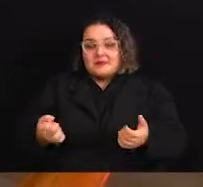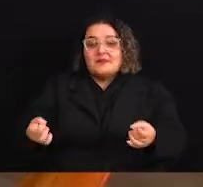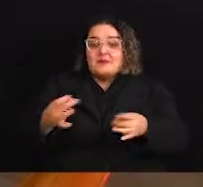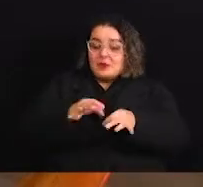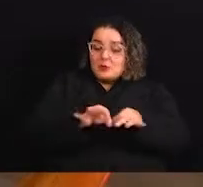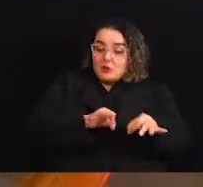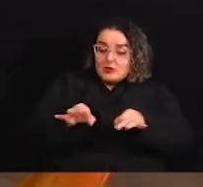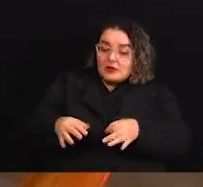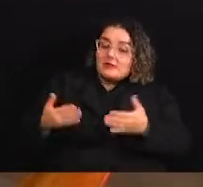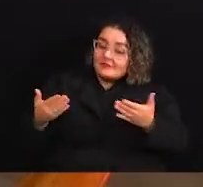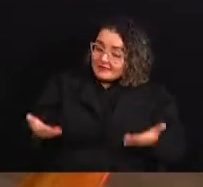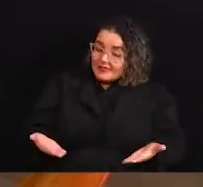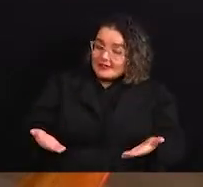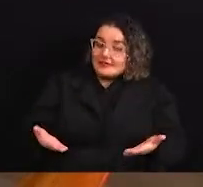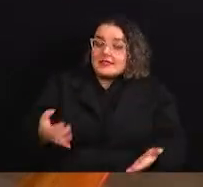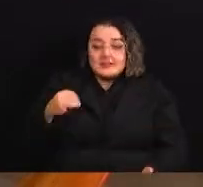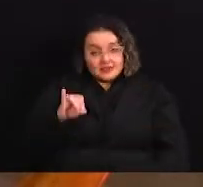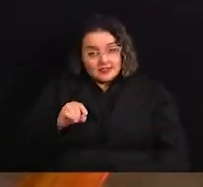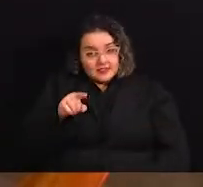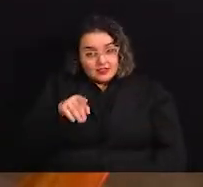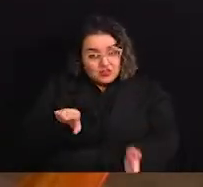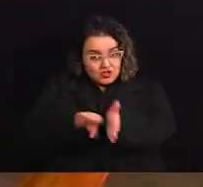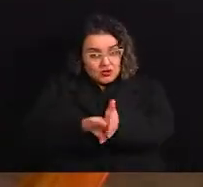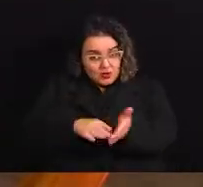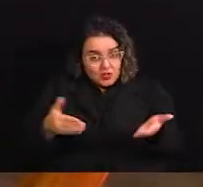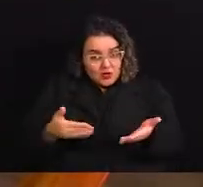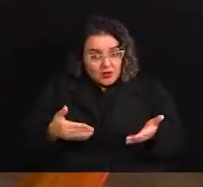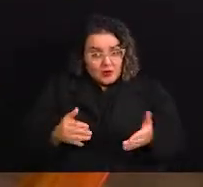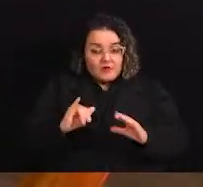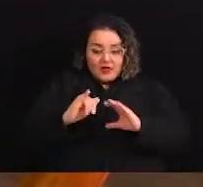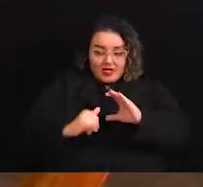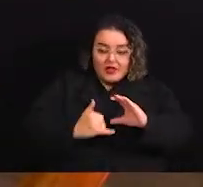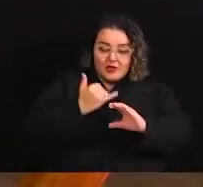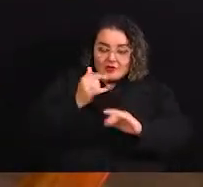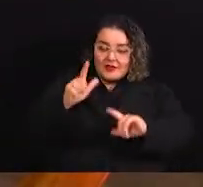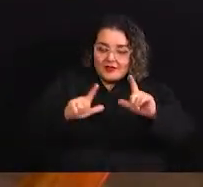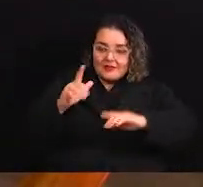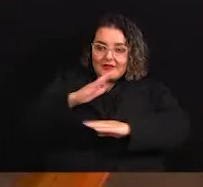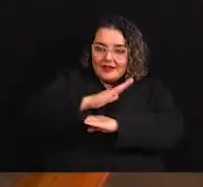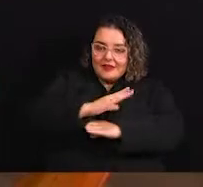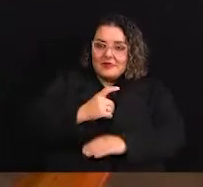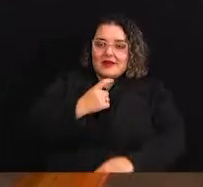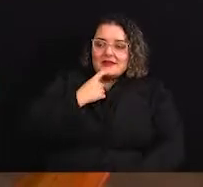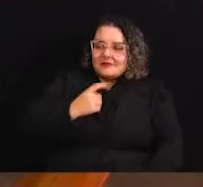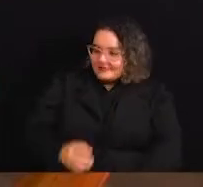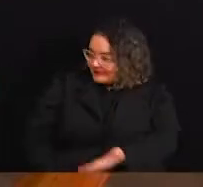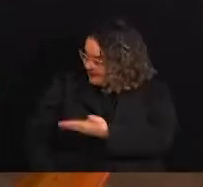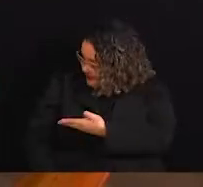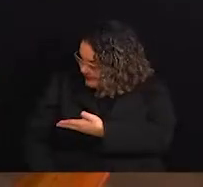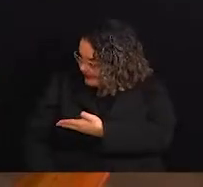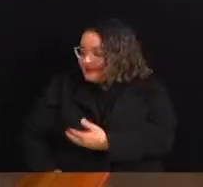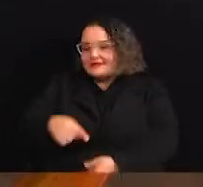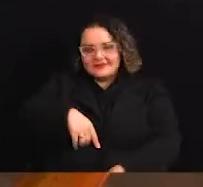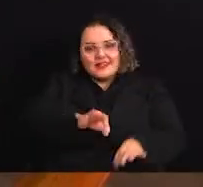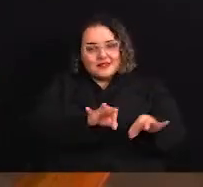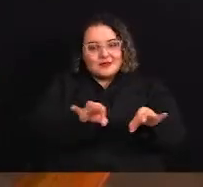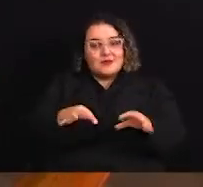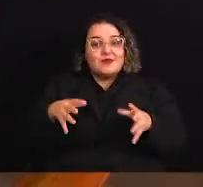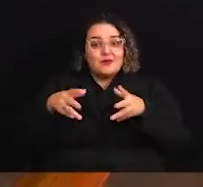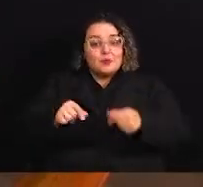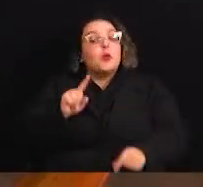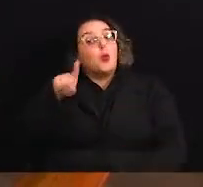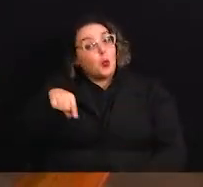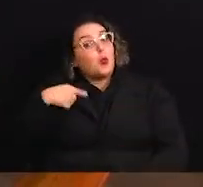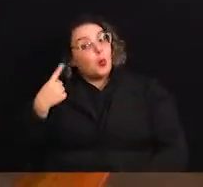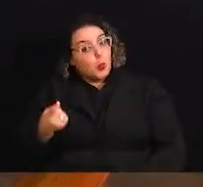A gente vai encerrar o programa por aqui. E se você chegou agora, é só ir lá no YouTube da TV Câmara Campinas, que tem esse programa